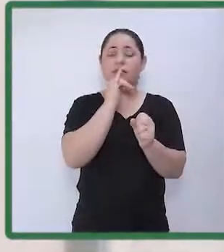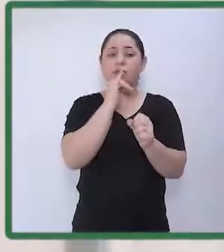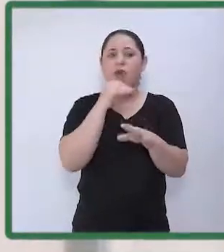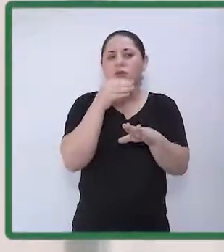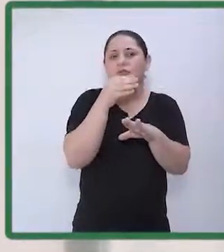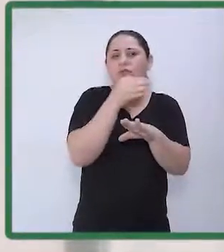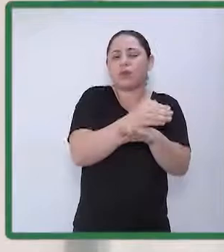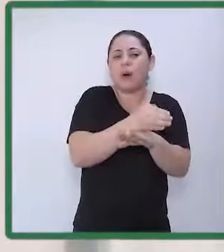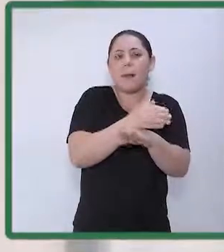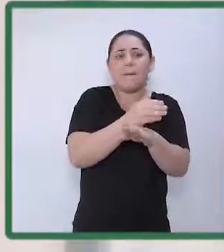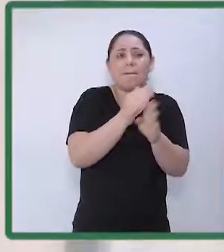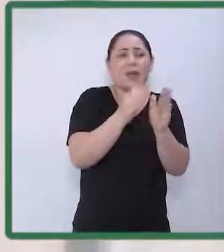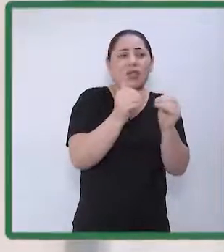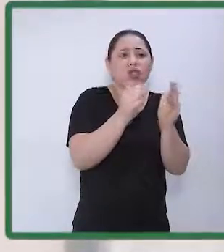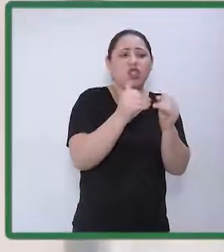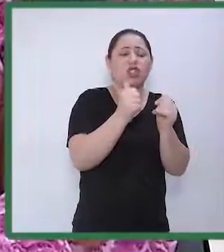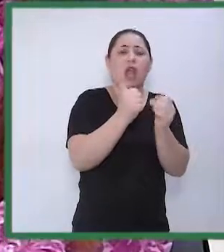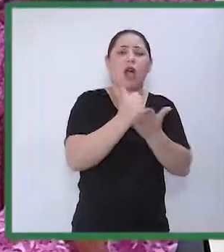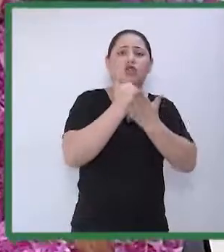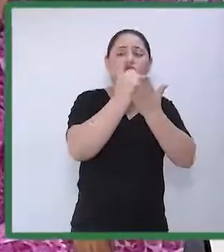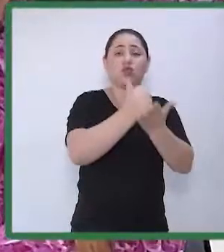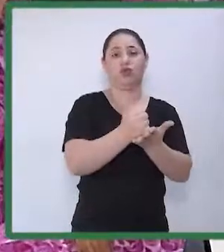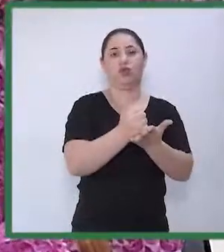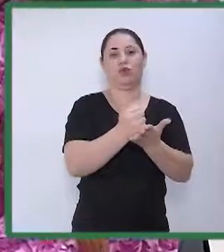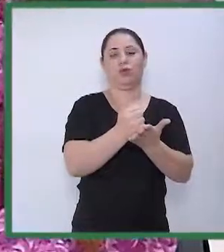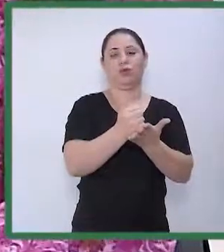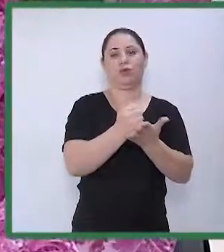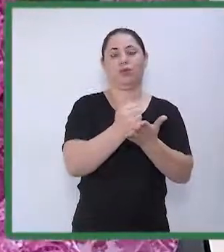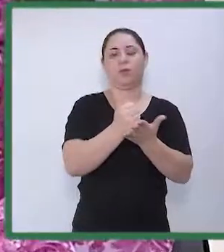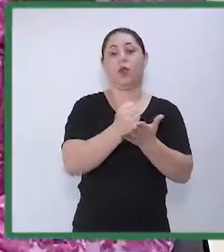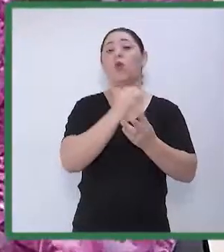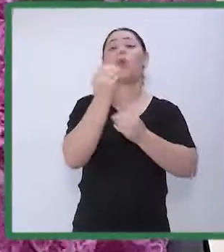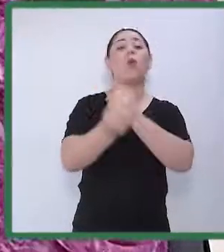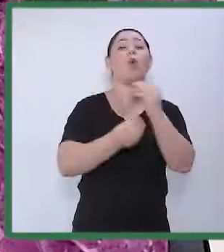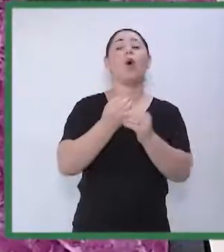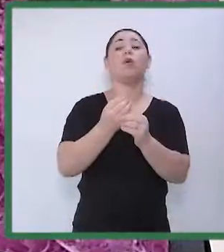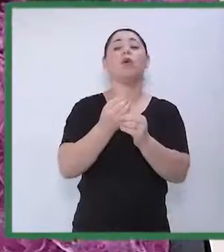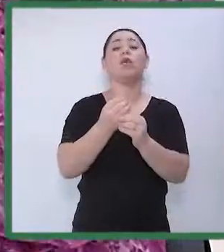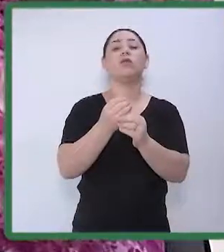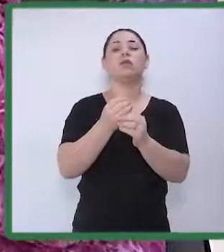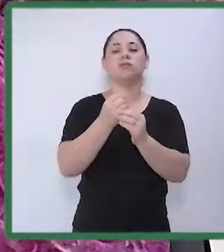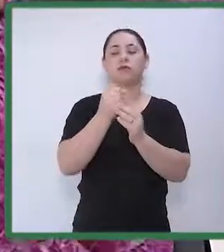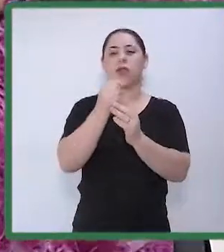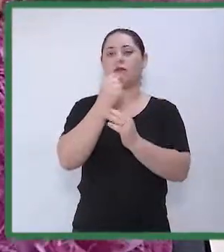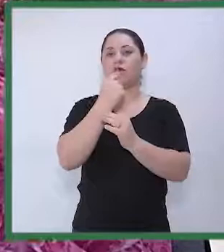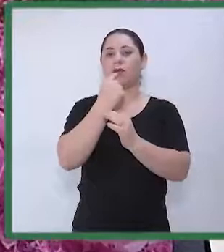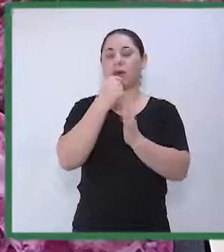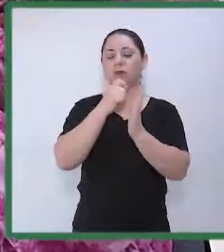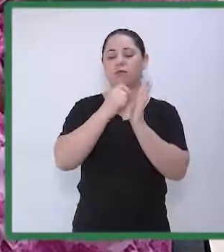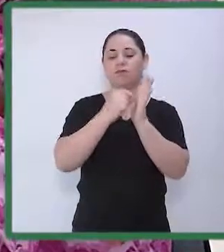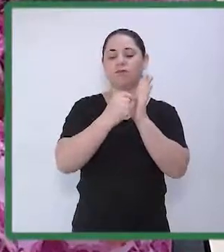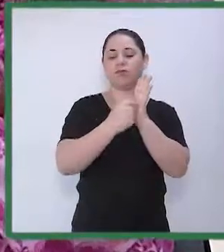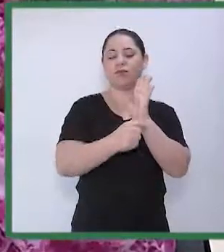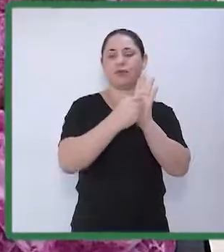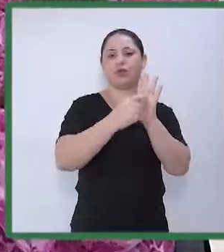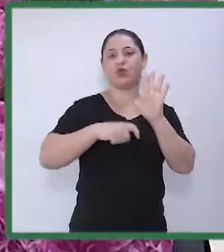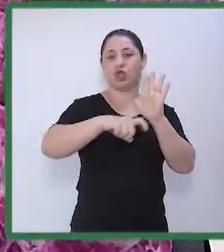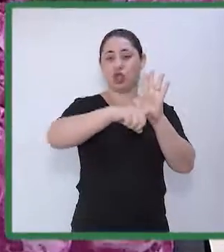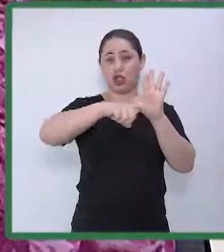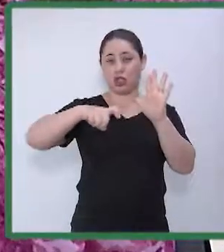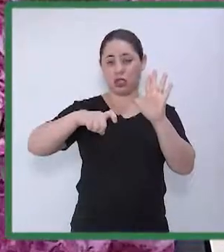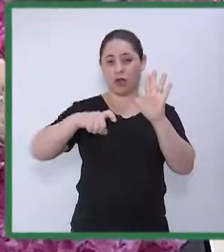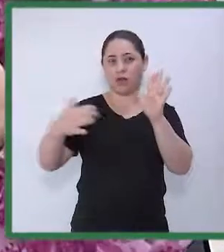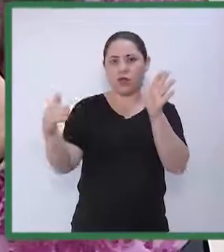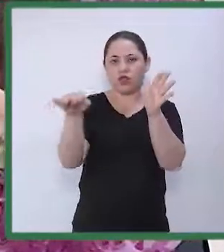pode se socorrer desse pedido de ajuda através de fazendo um sinal vermelho na mão. Ela